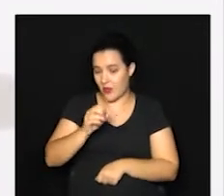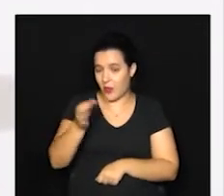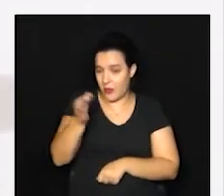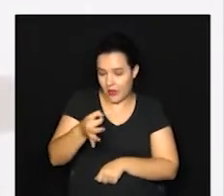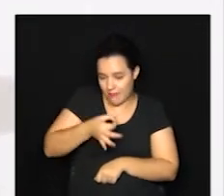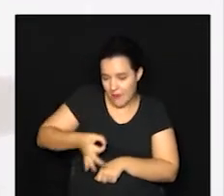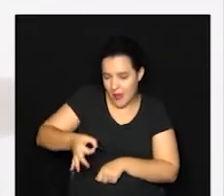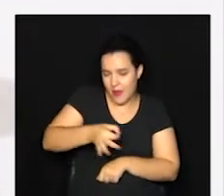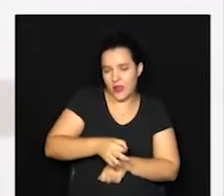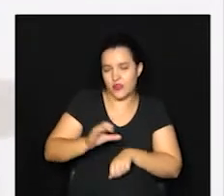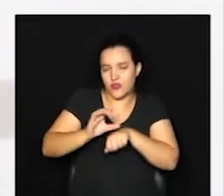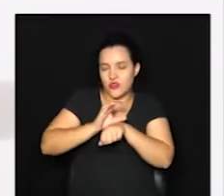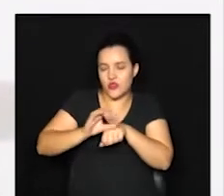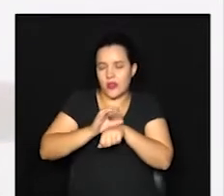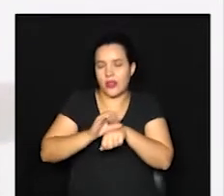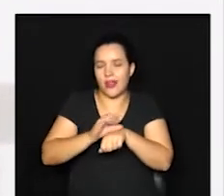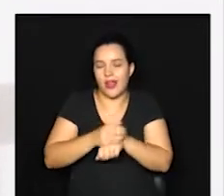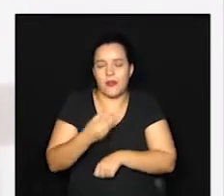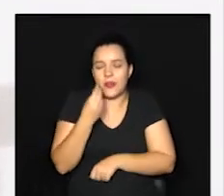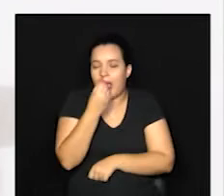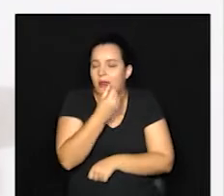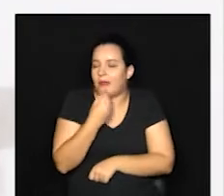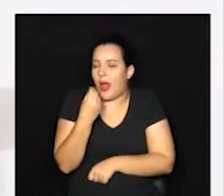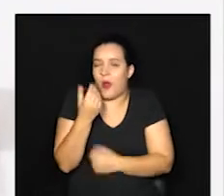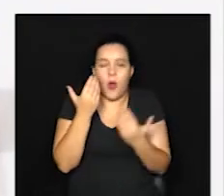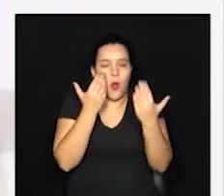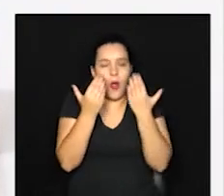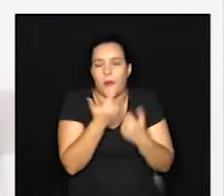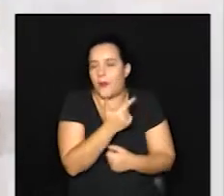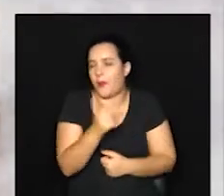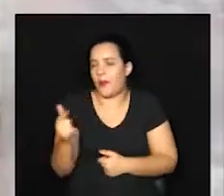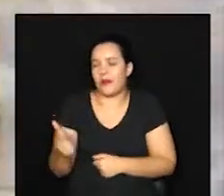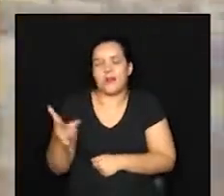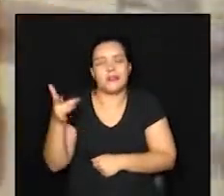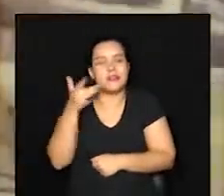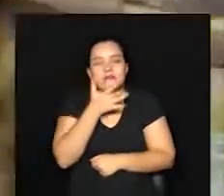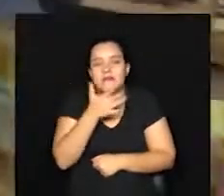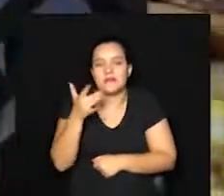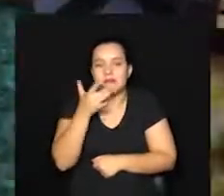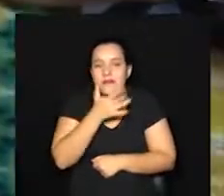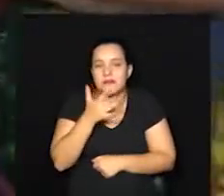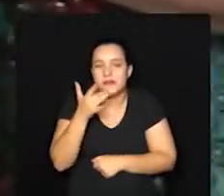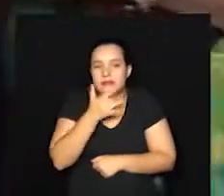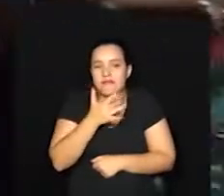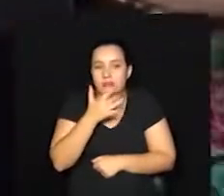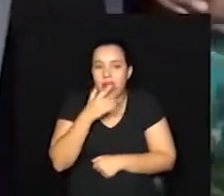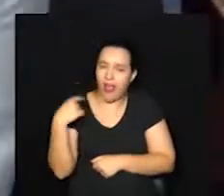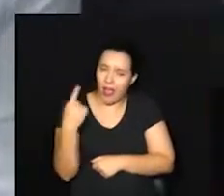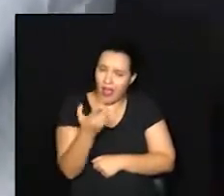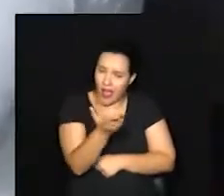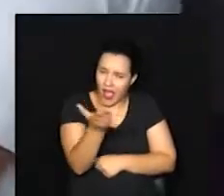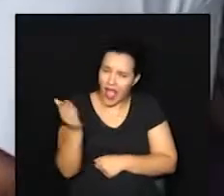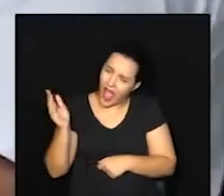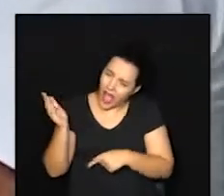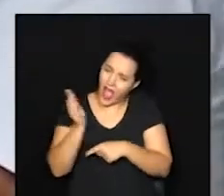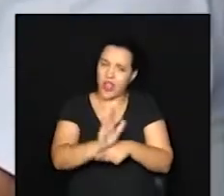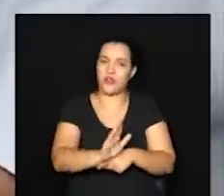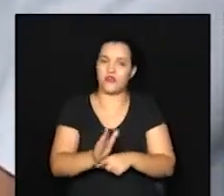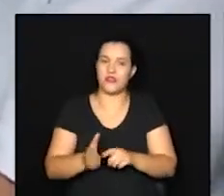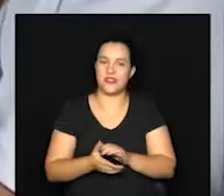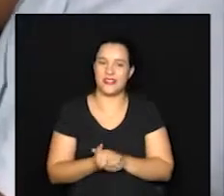chocolate, sabor incomparável, tão gostoso quanto ajudar.